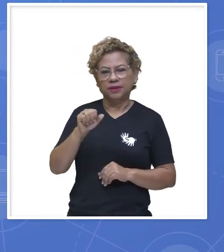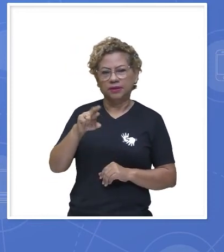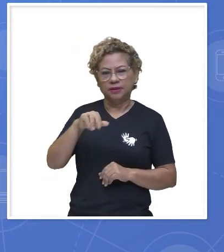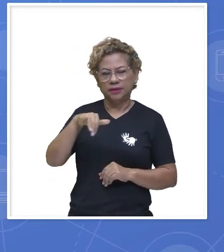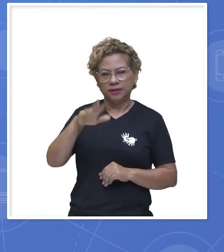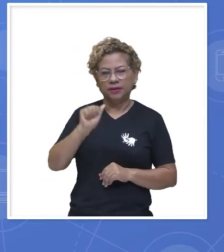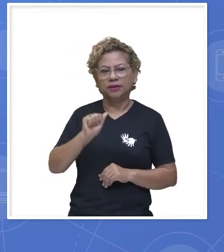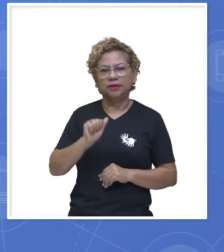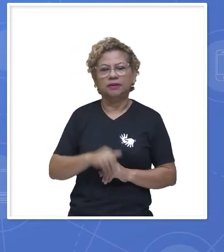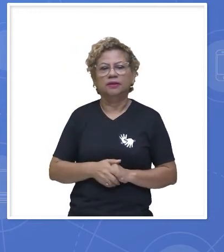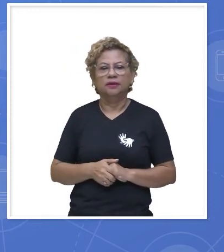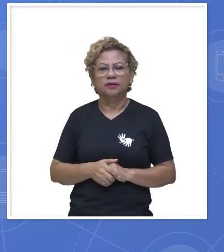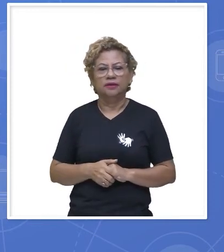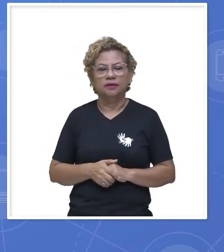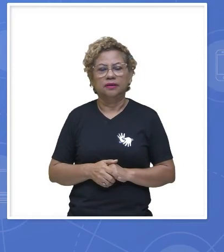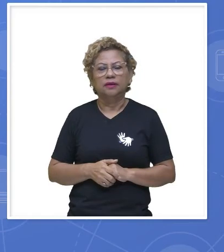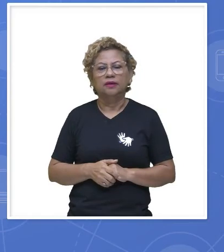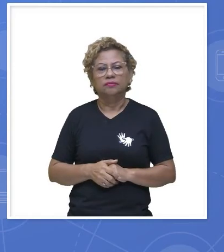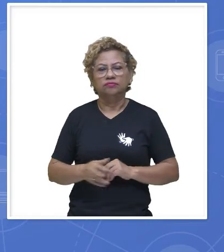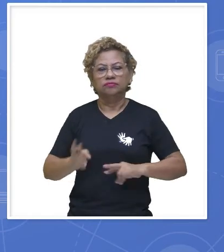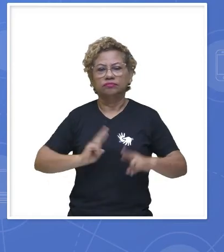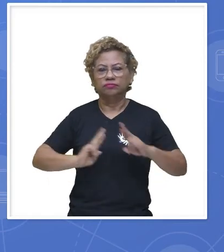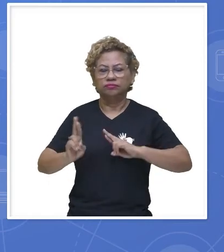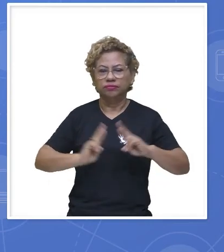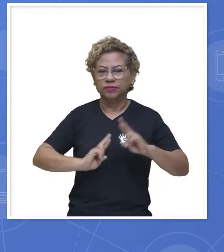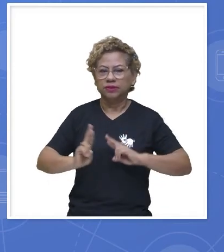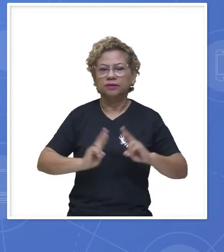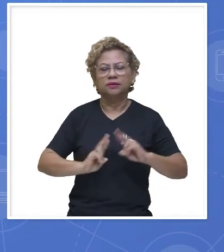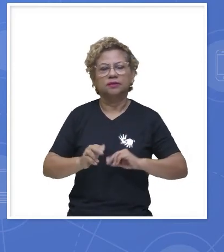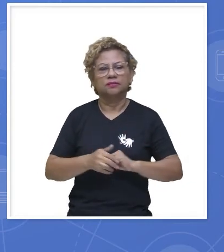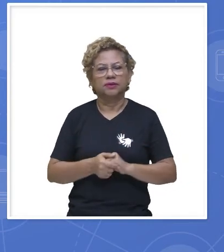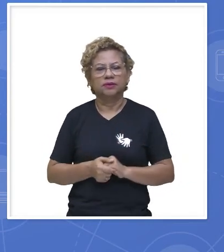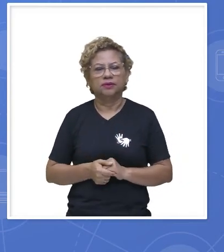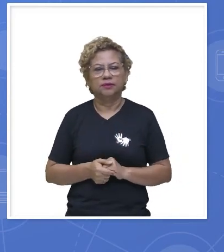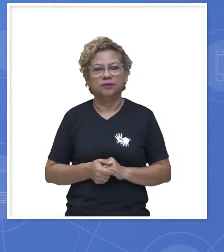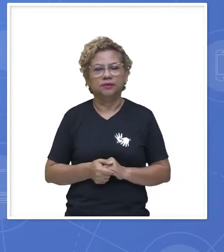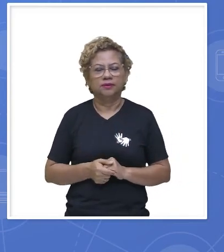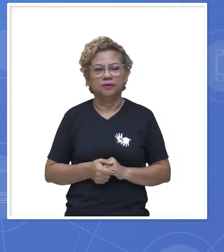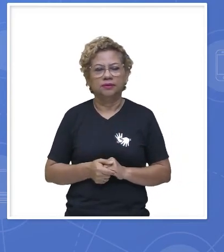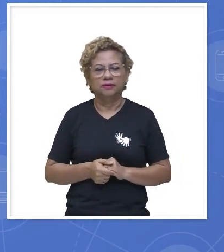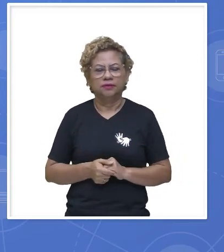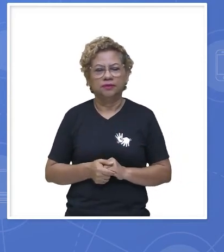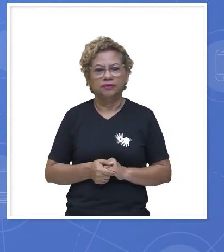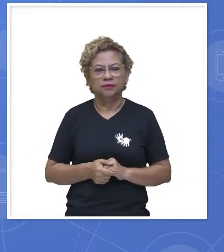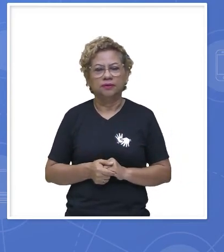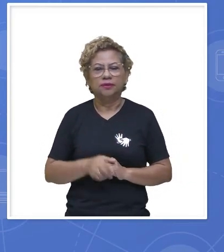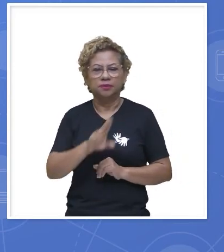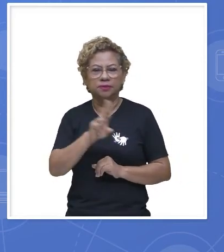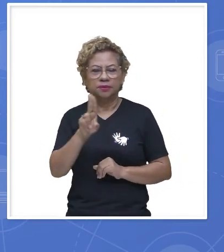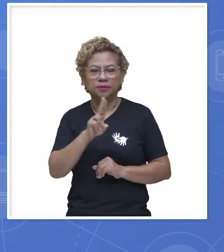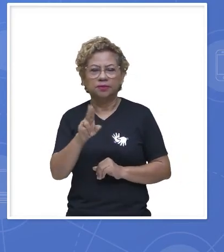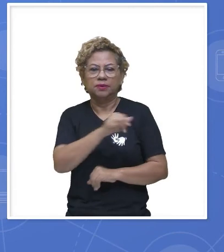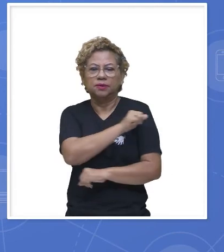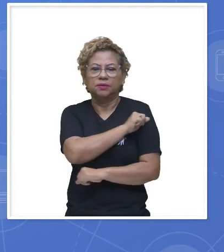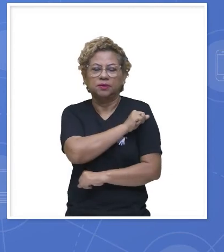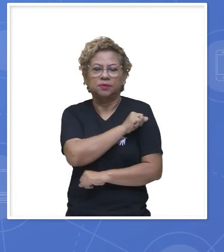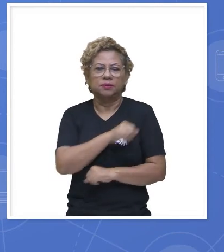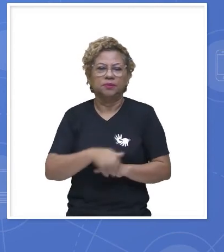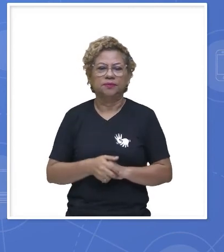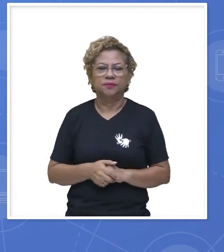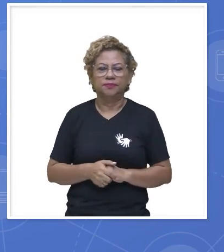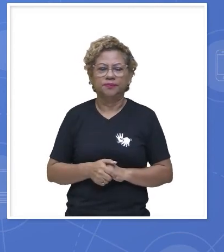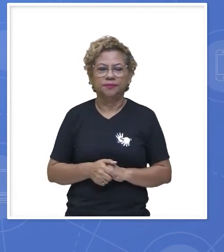nessa definição. Resumindo, mediana é o termo central. Pronto, acabou. Ok? Isso é mediana, é o